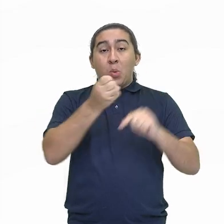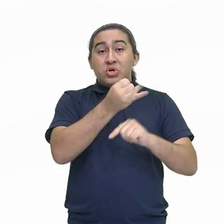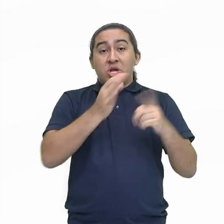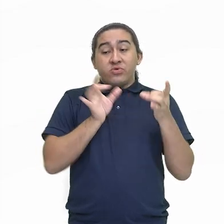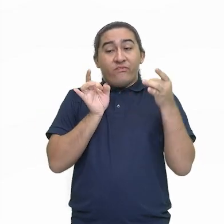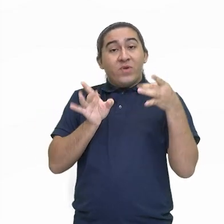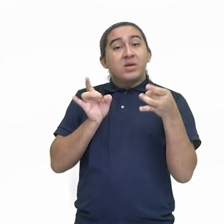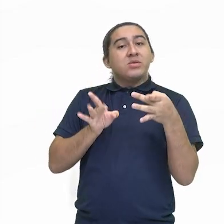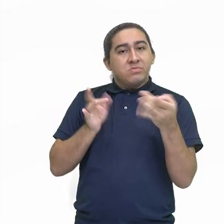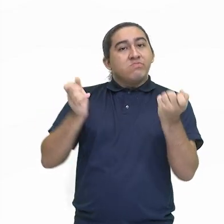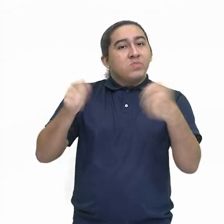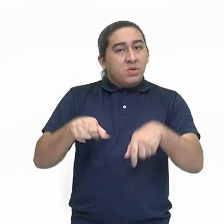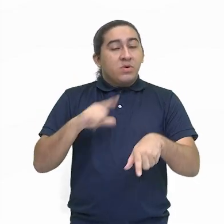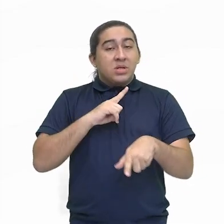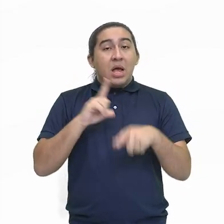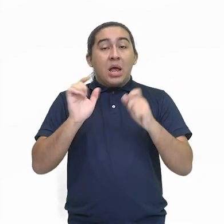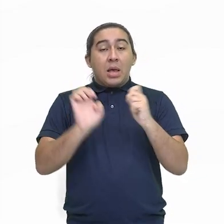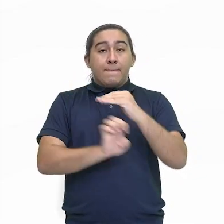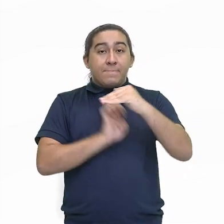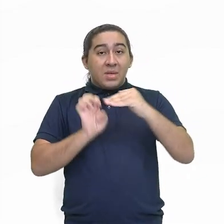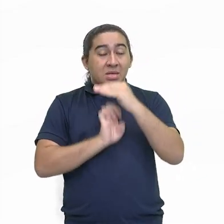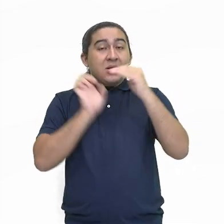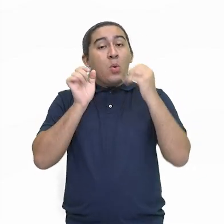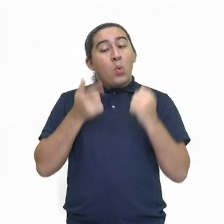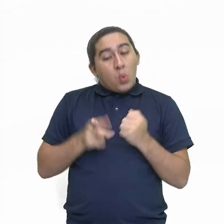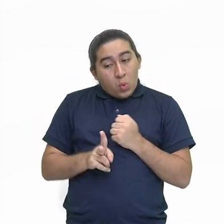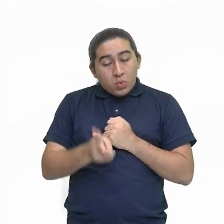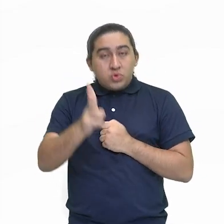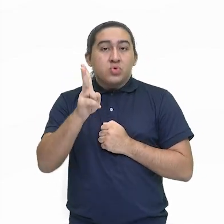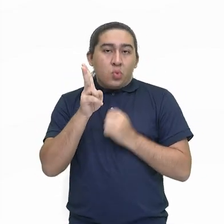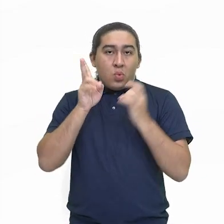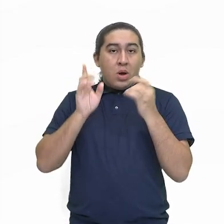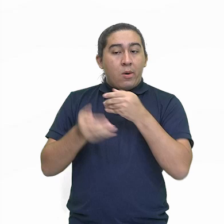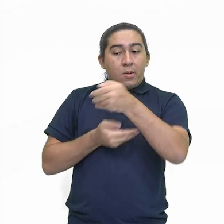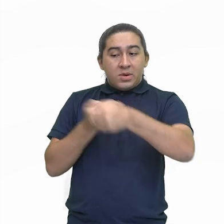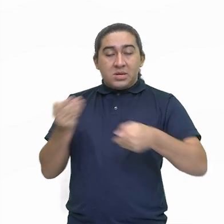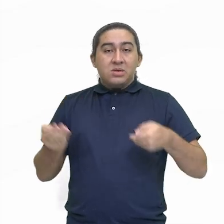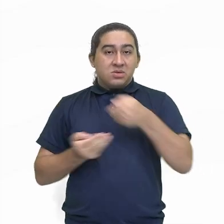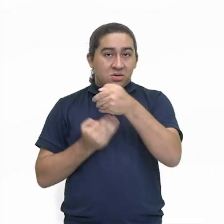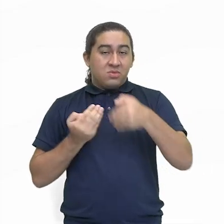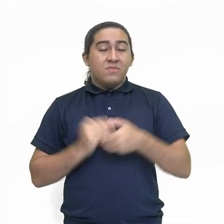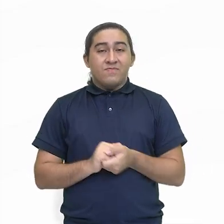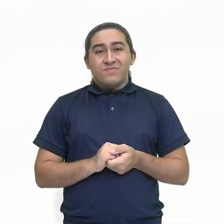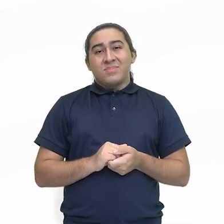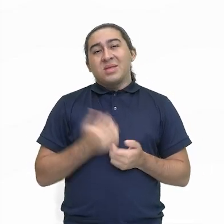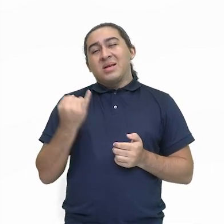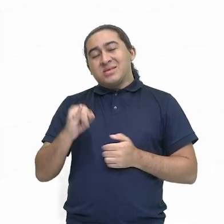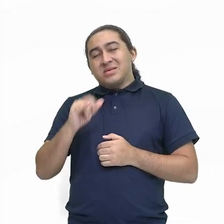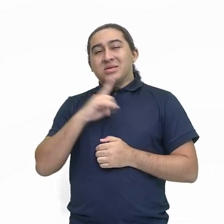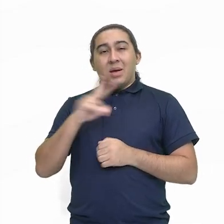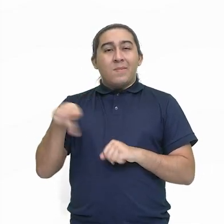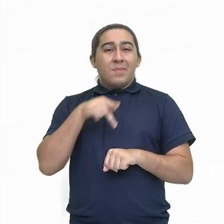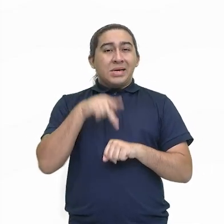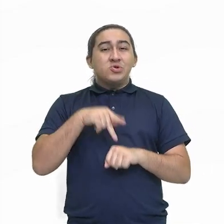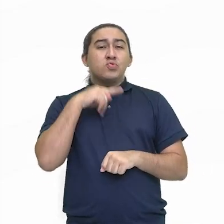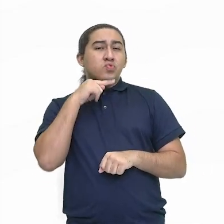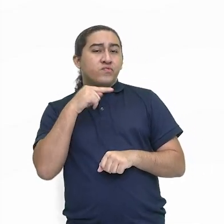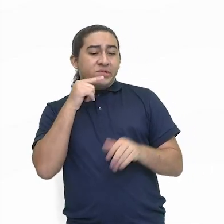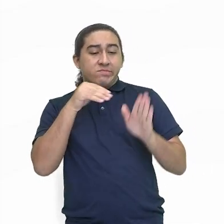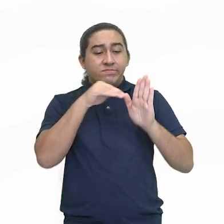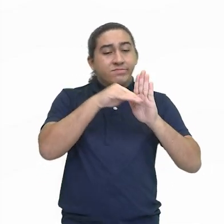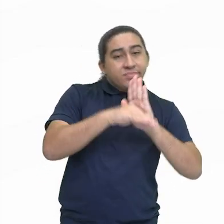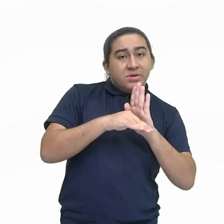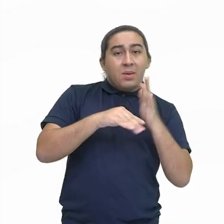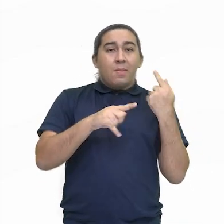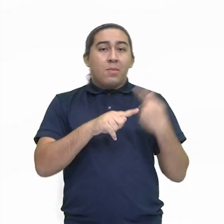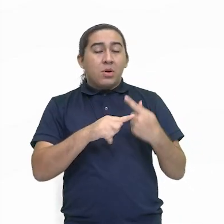que as empresas sigam comercializando, mesmo com uma crise interna no país, mesmo tá acontecendo algum problema, né, de nem todo mundo está